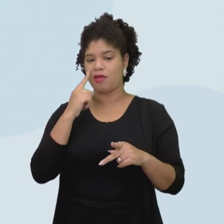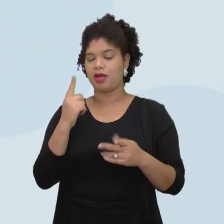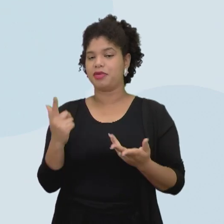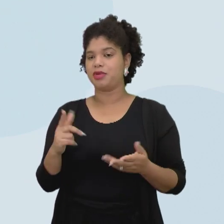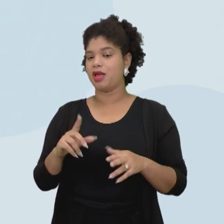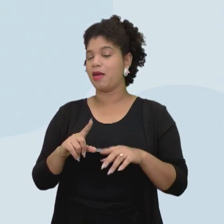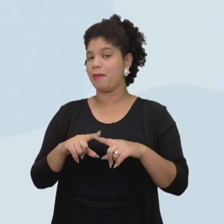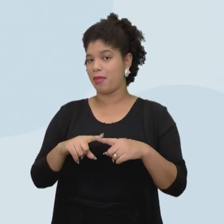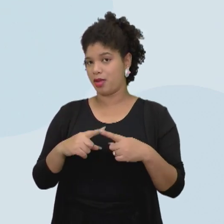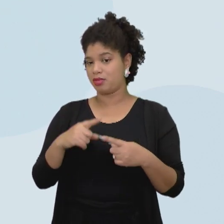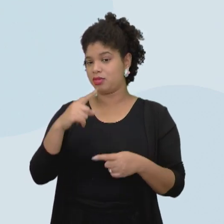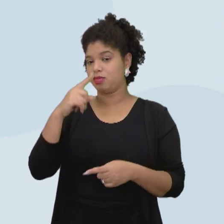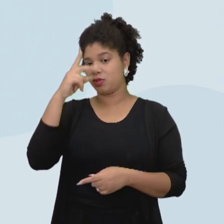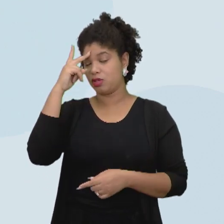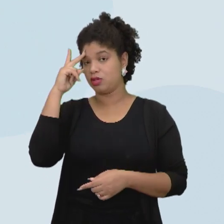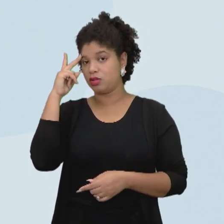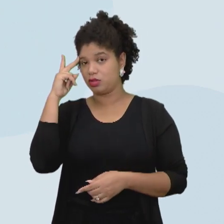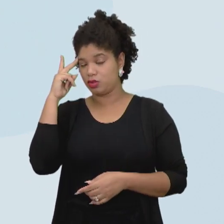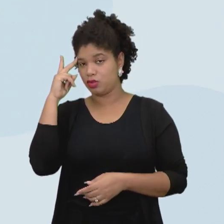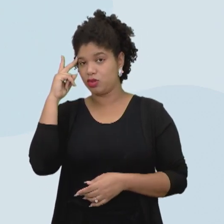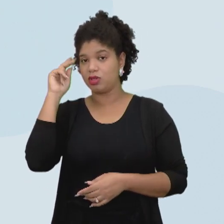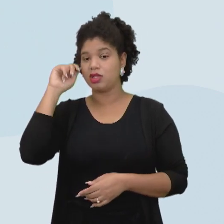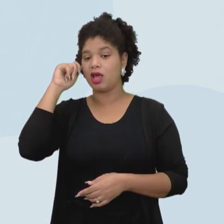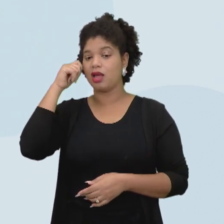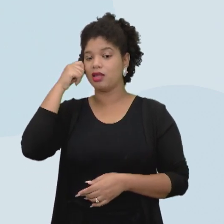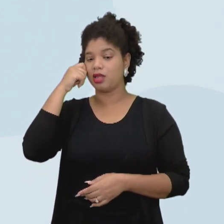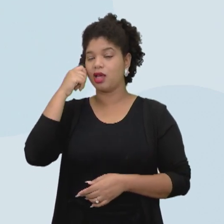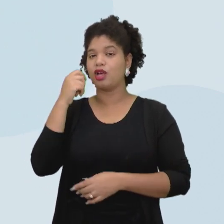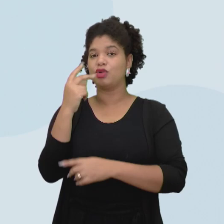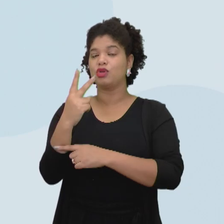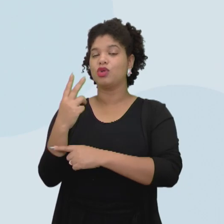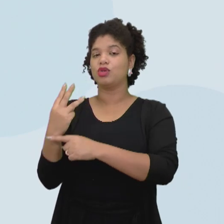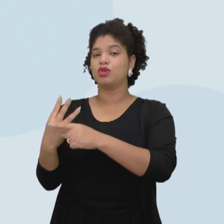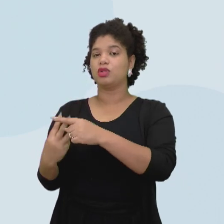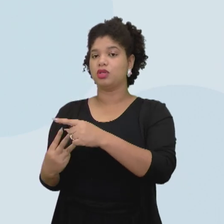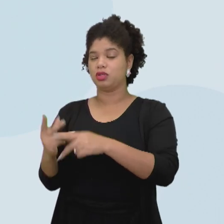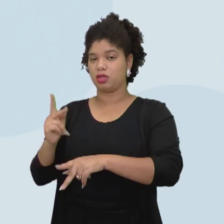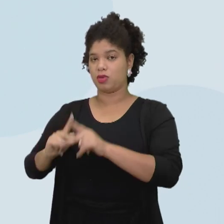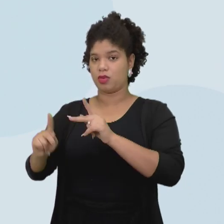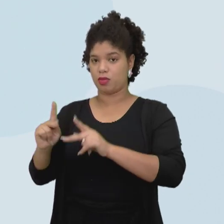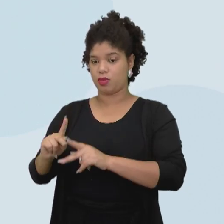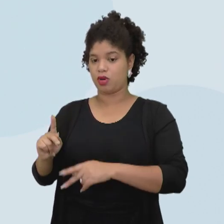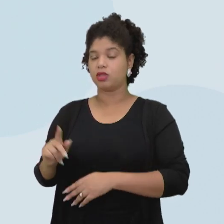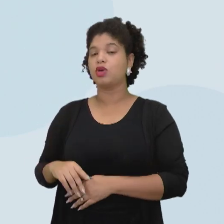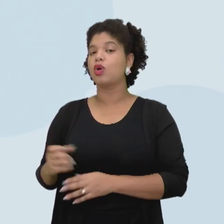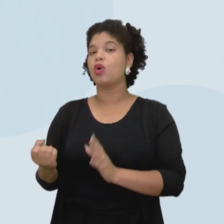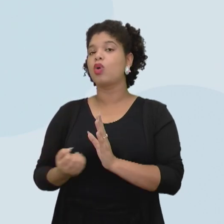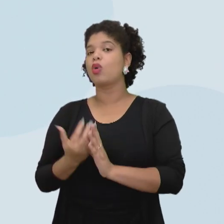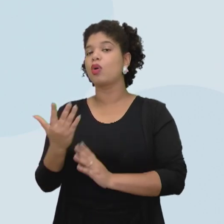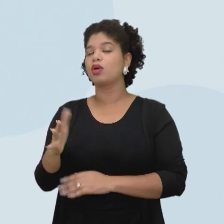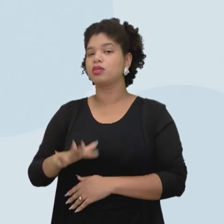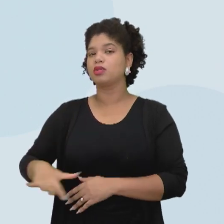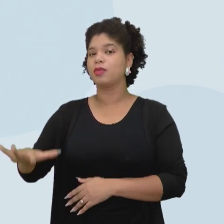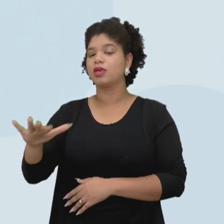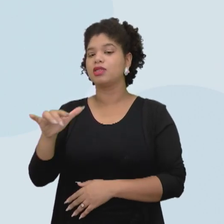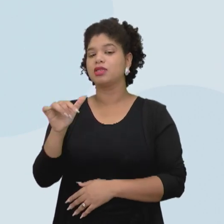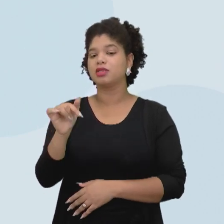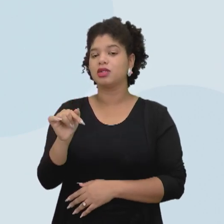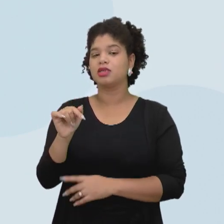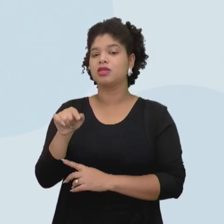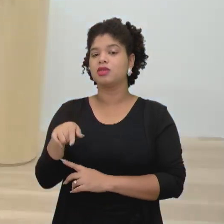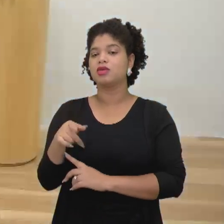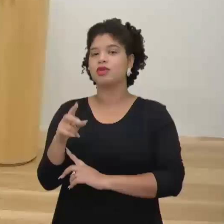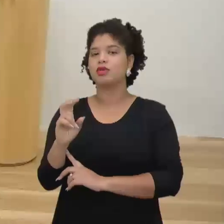que compõem 2/3 da população, estão apenas com 7,5% das terras. Lembrando, né, Anderson, volta aqui para a